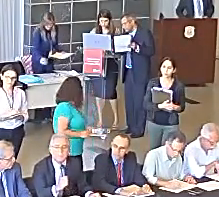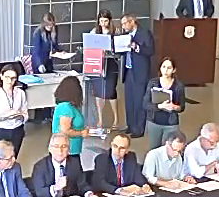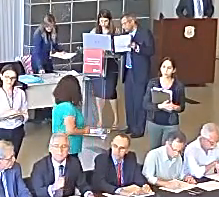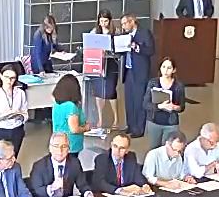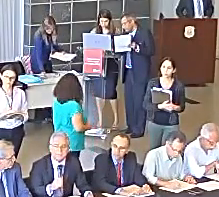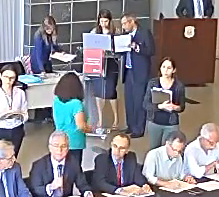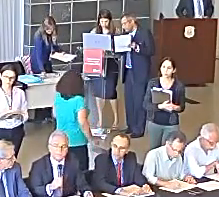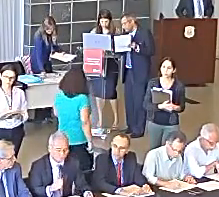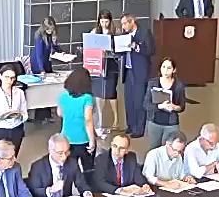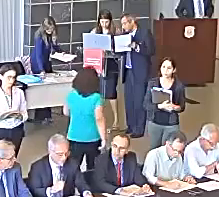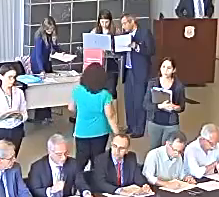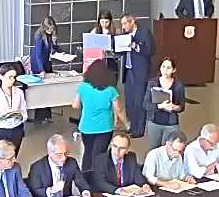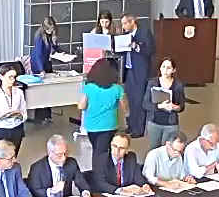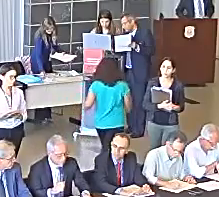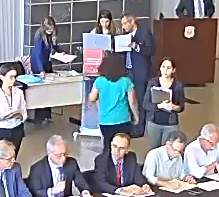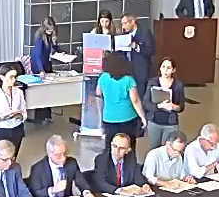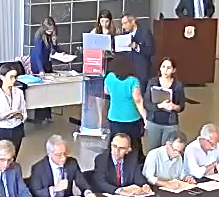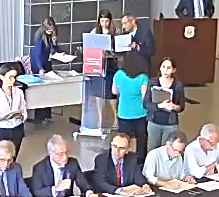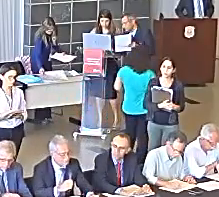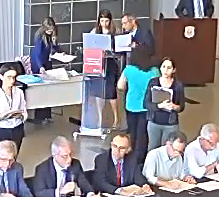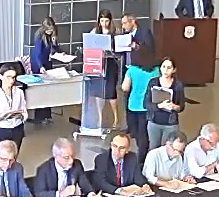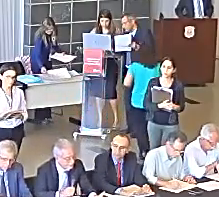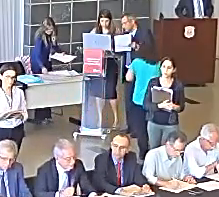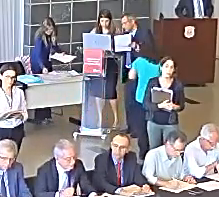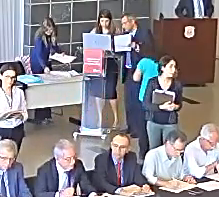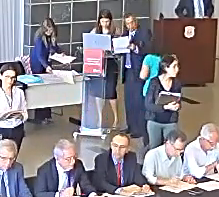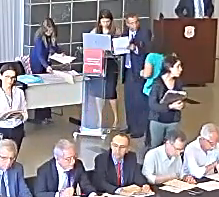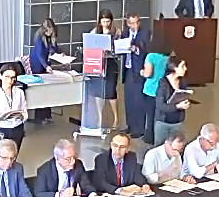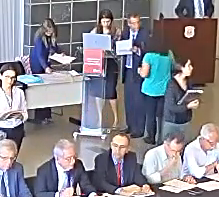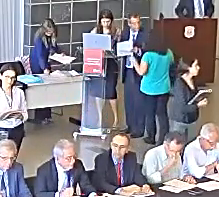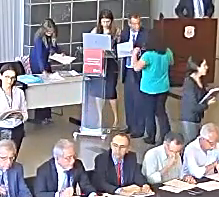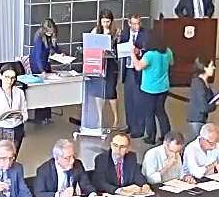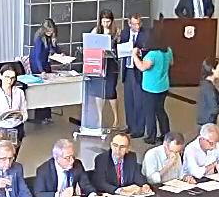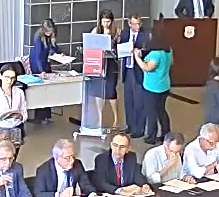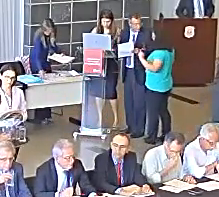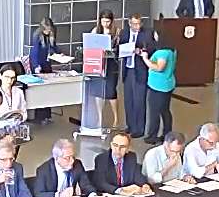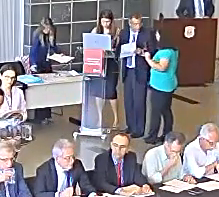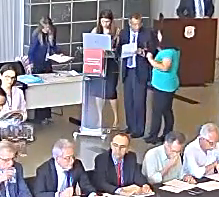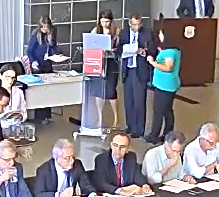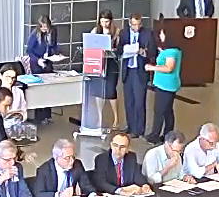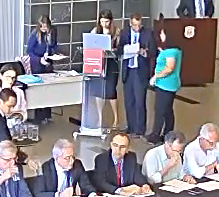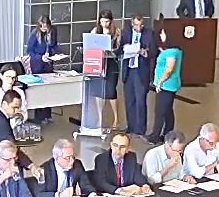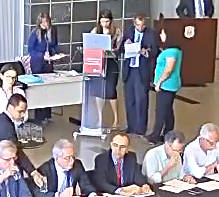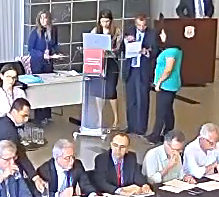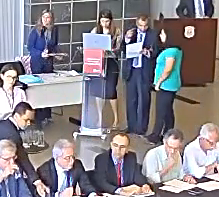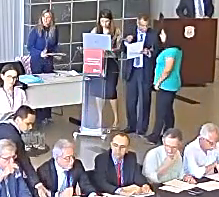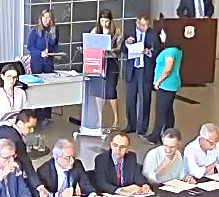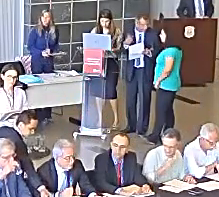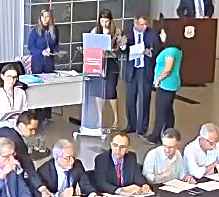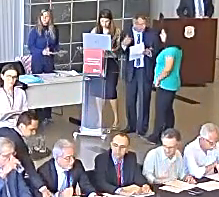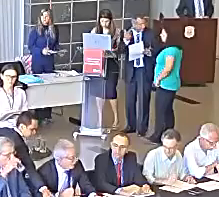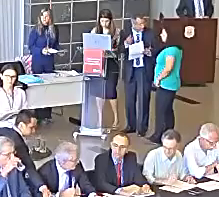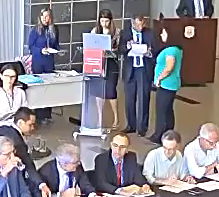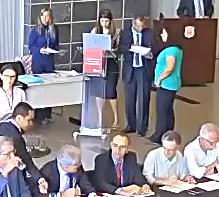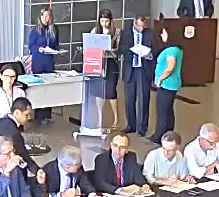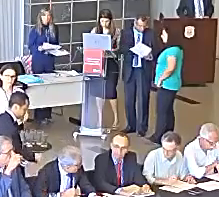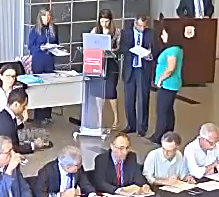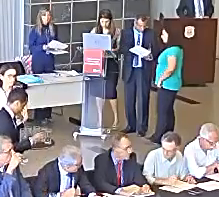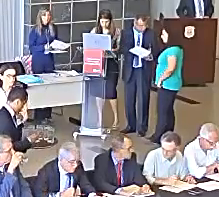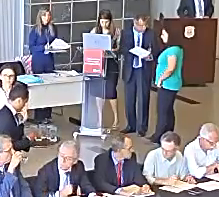também aqueles e aquelas que estão em casa nos acompanhado Denise Sebastiana Silva